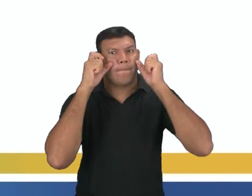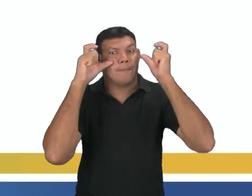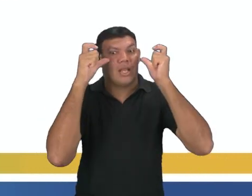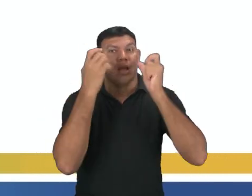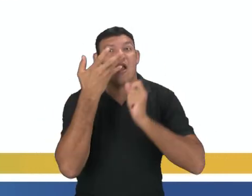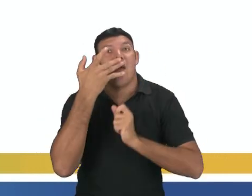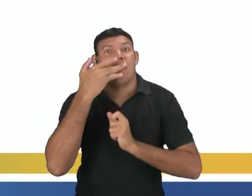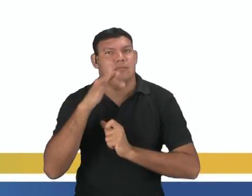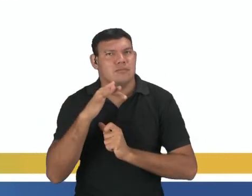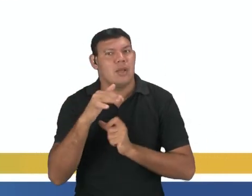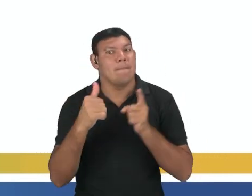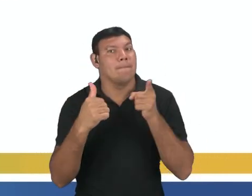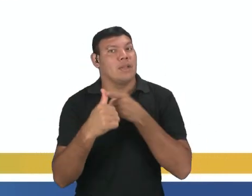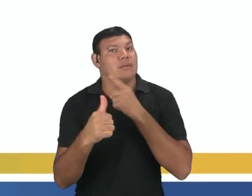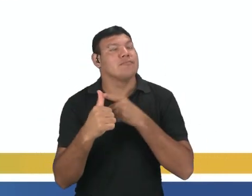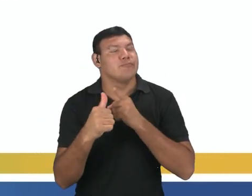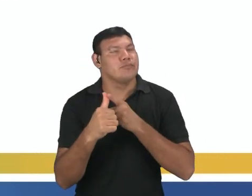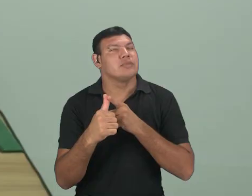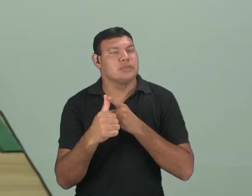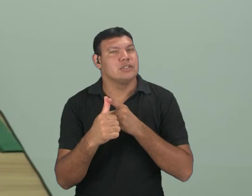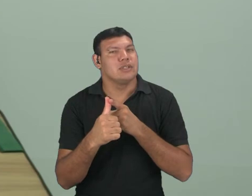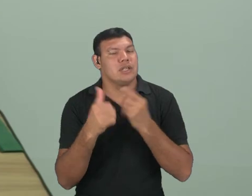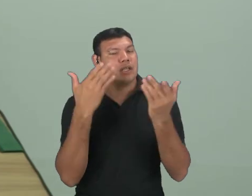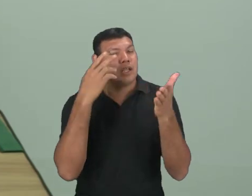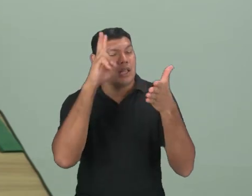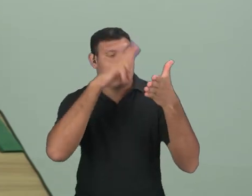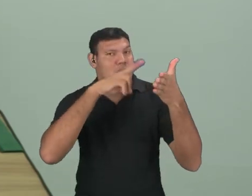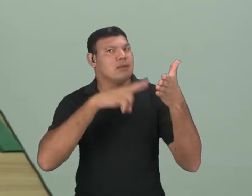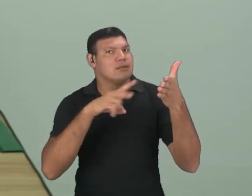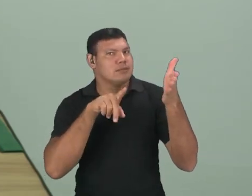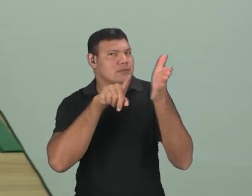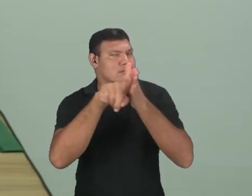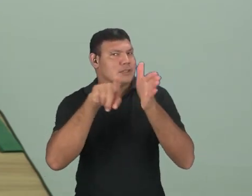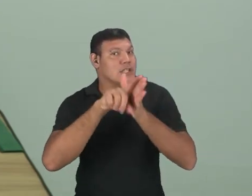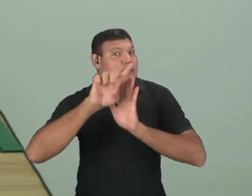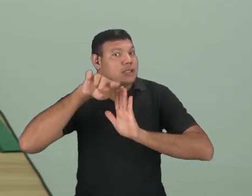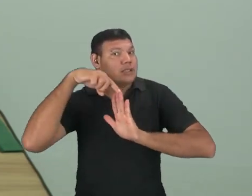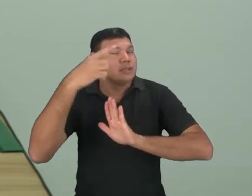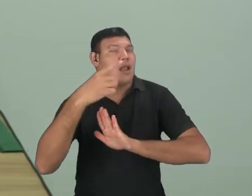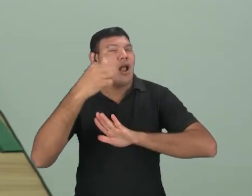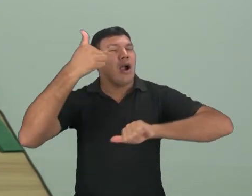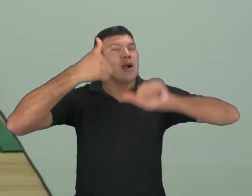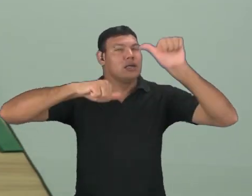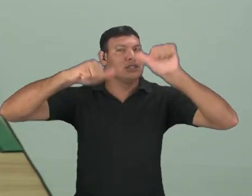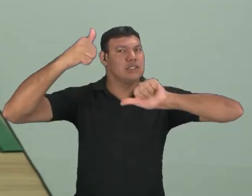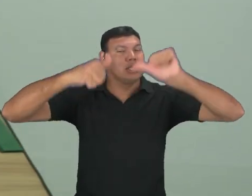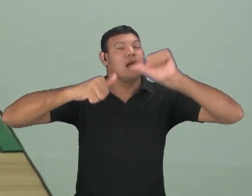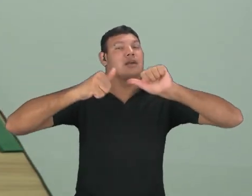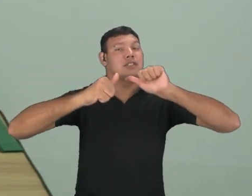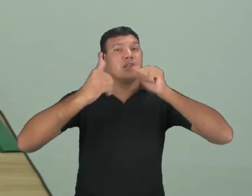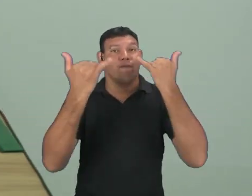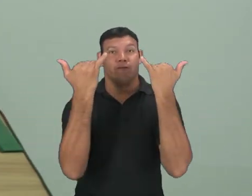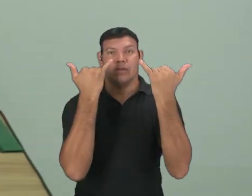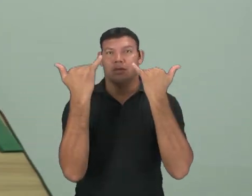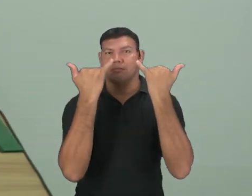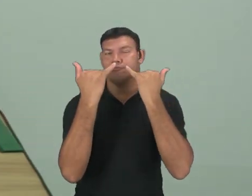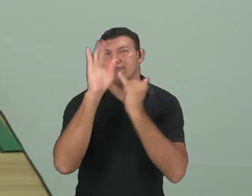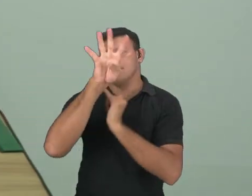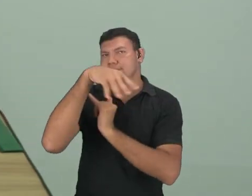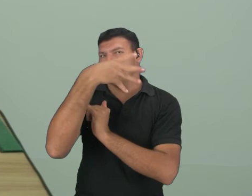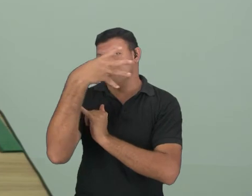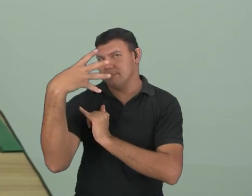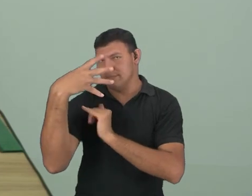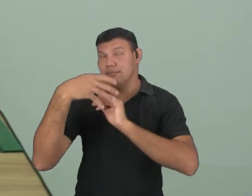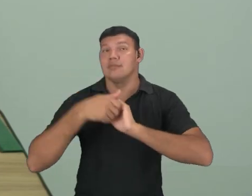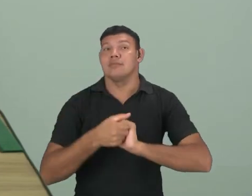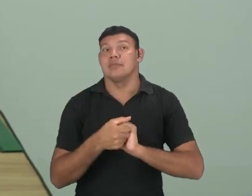crianças, primeira coisa que nós fizemos, lemos a situação problema, certo? Depois nós fomos analisar os dados